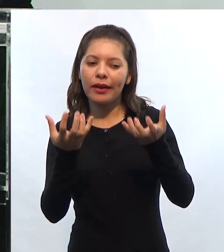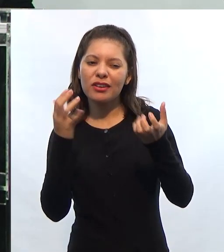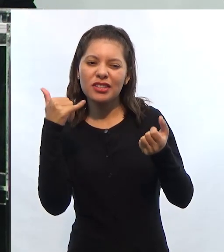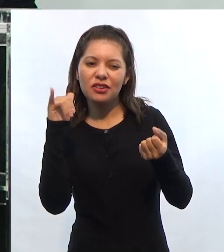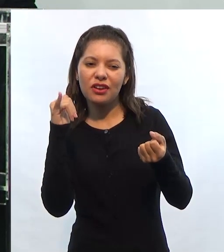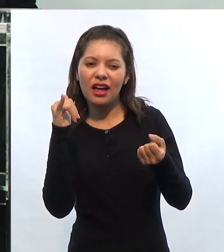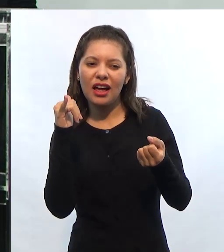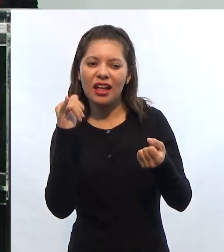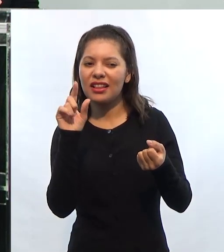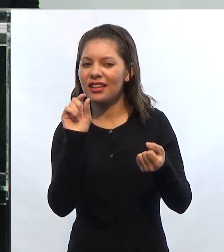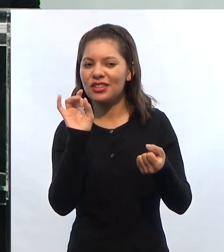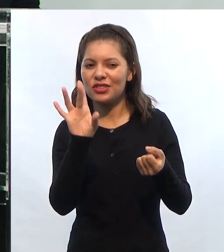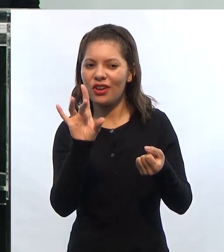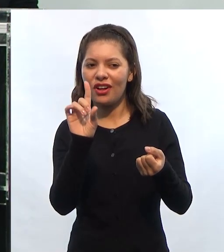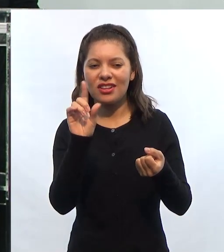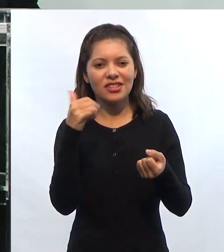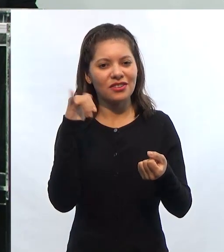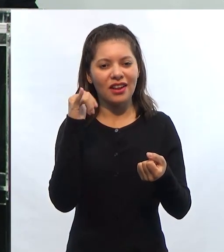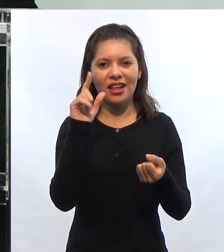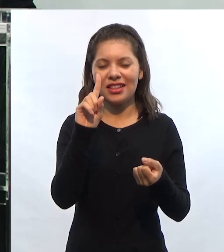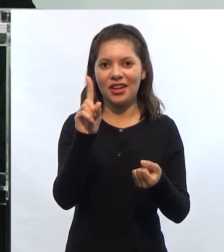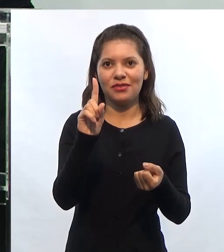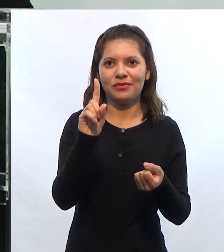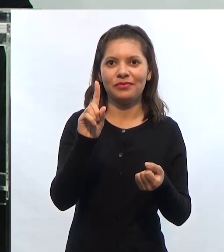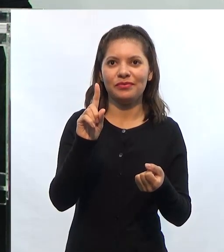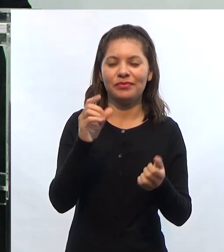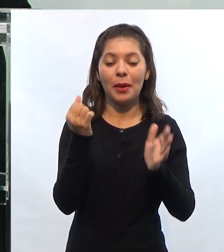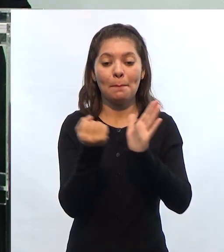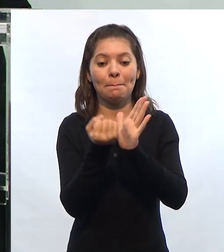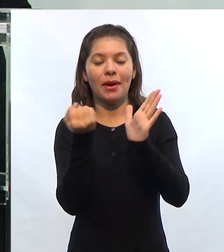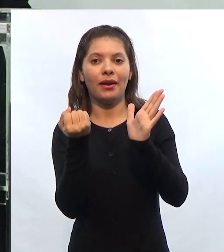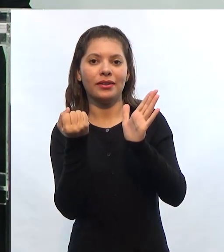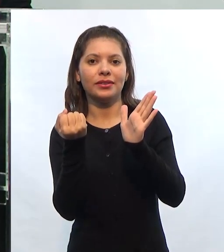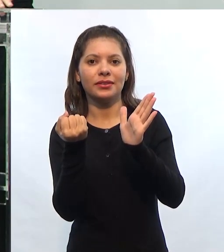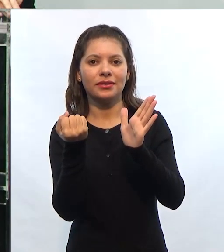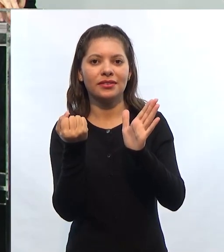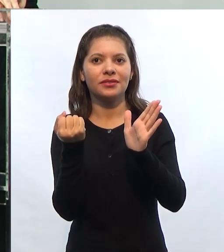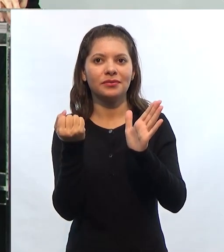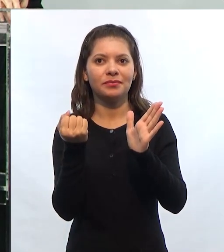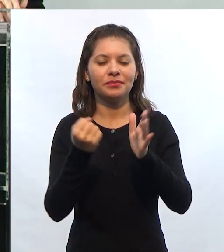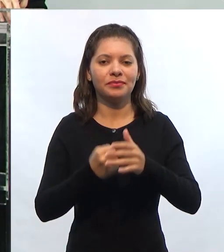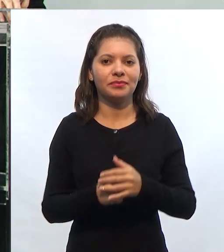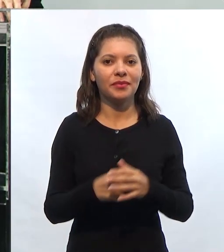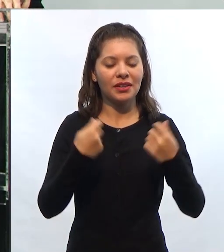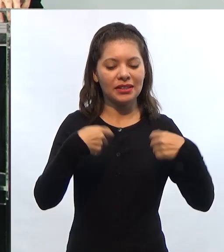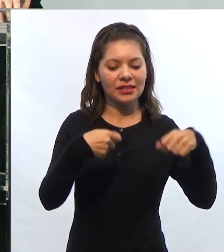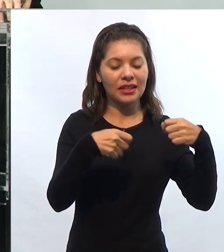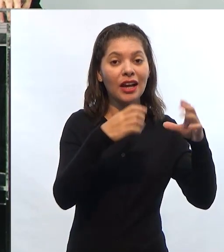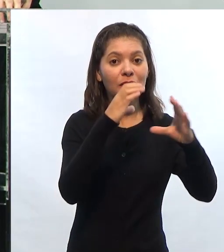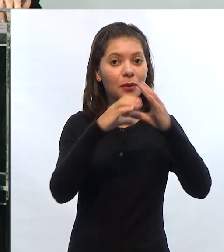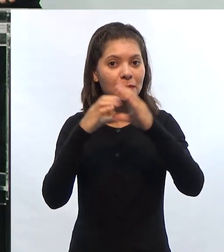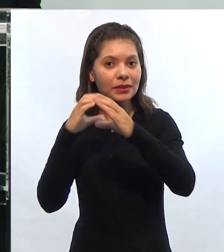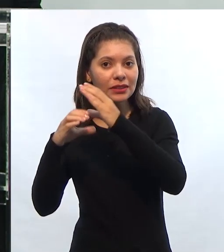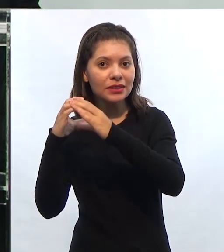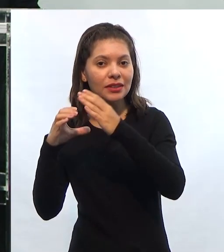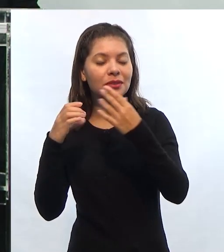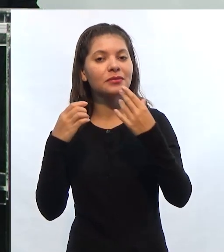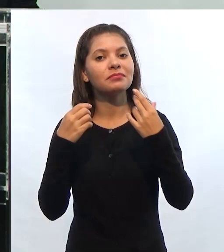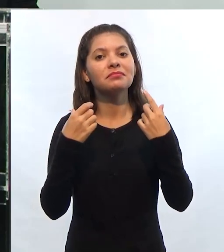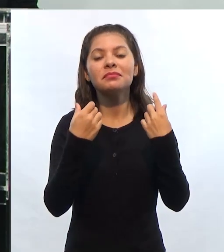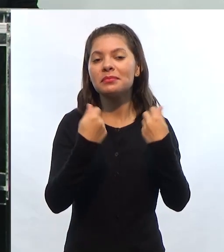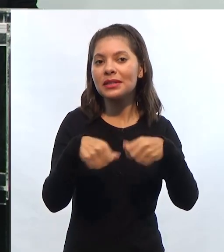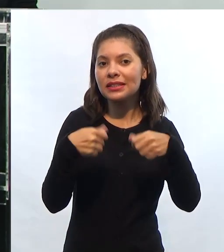celular, mas eu não quero só um celular, eu quero um celular Samsung, e é a minha necessidade de comunicação. Aí a